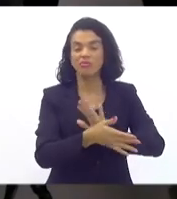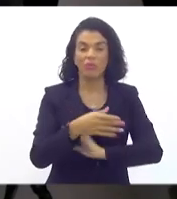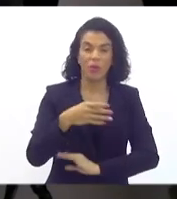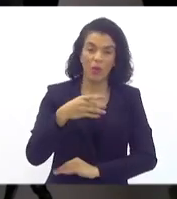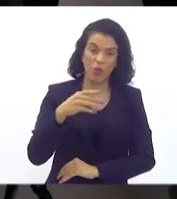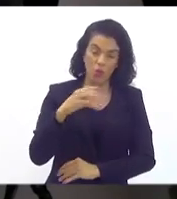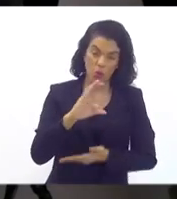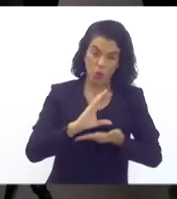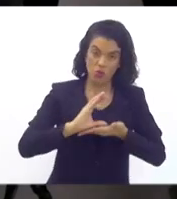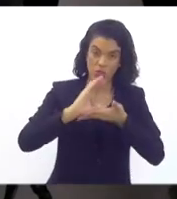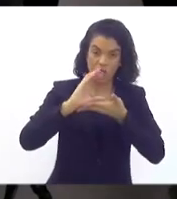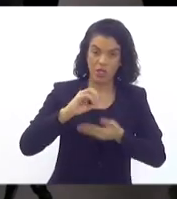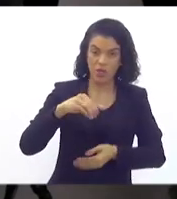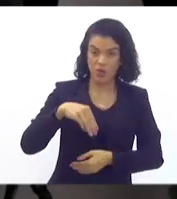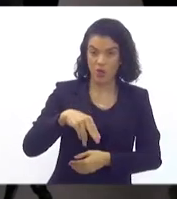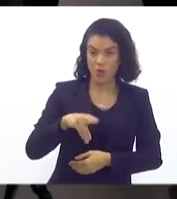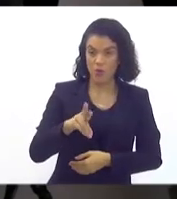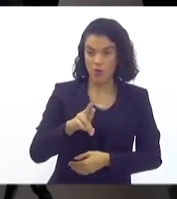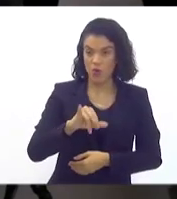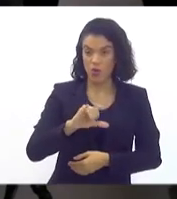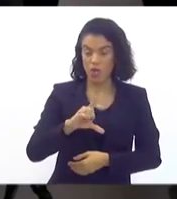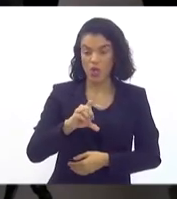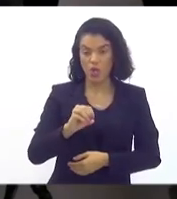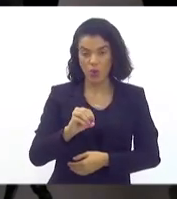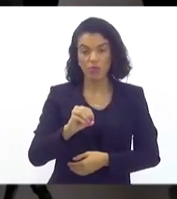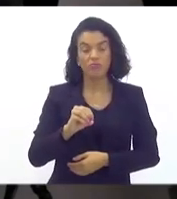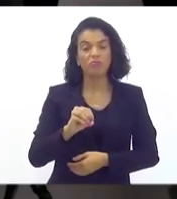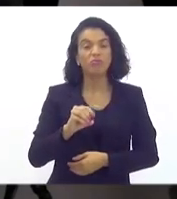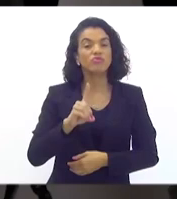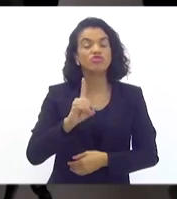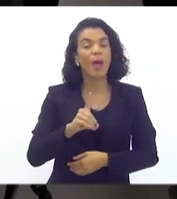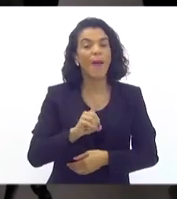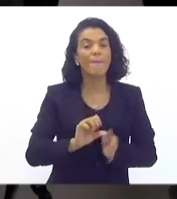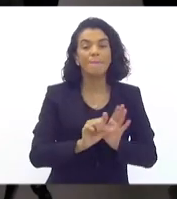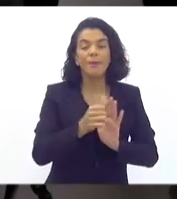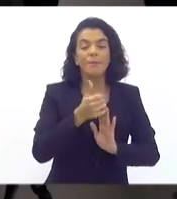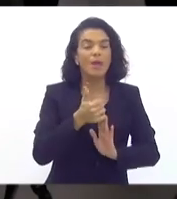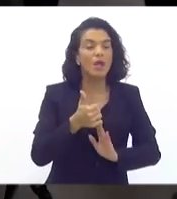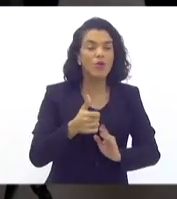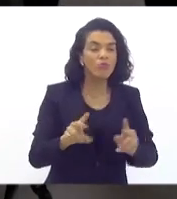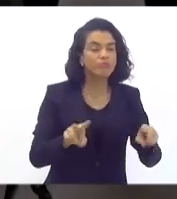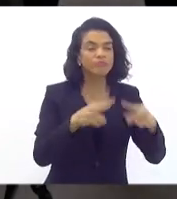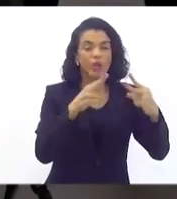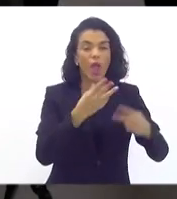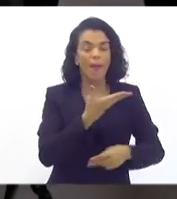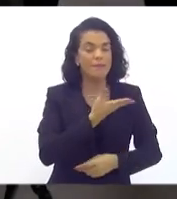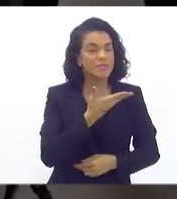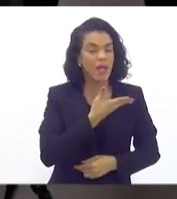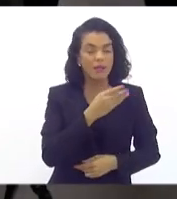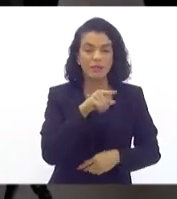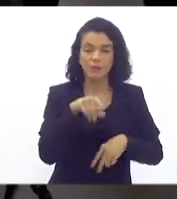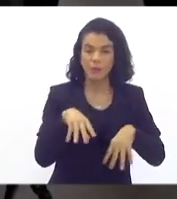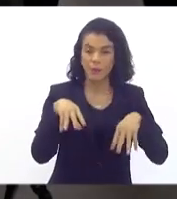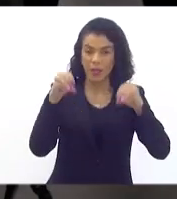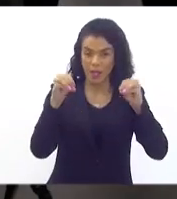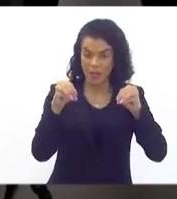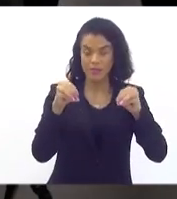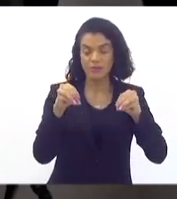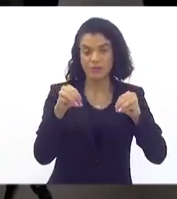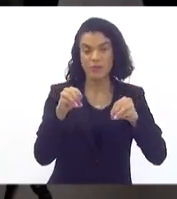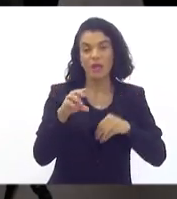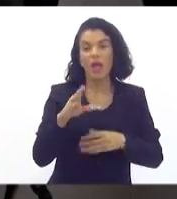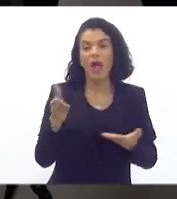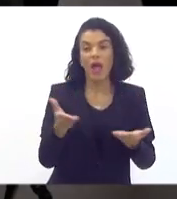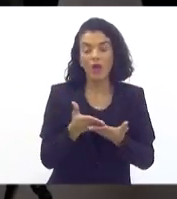até porque é meu amigo vem do Palácio da nossa amizade vai além disso ultrapassa a pessoa do Murilo Leal